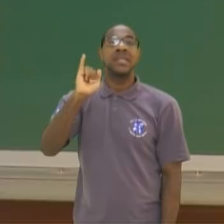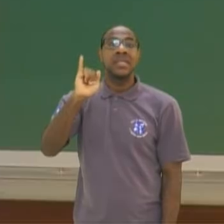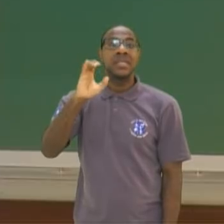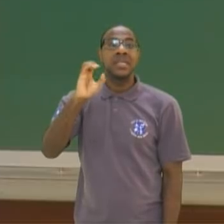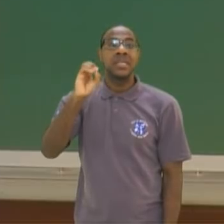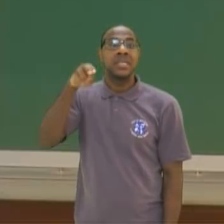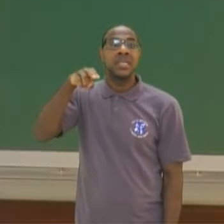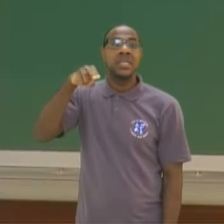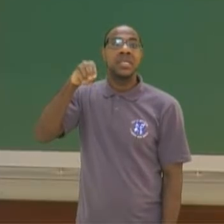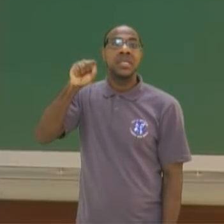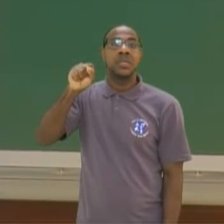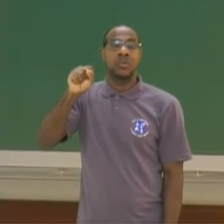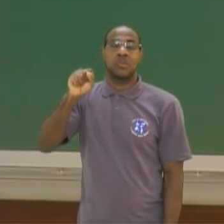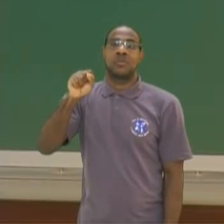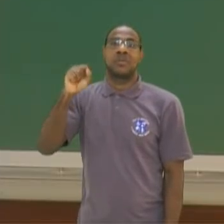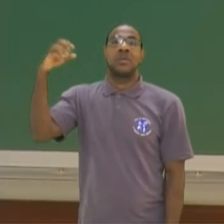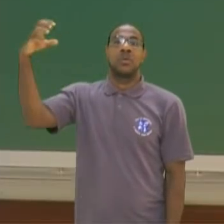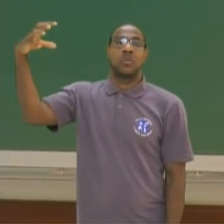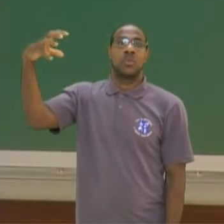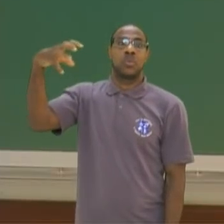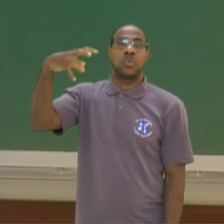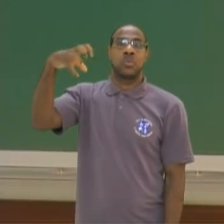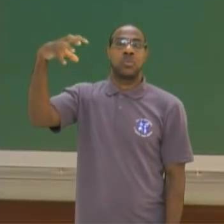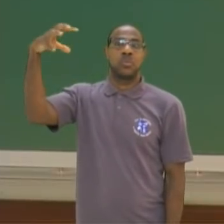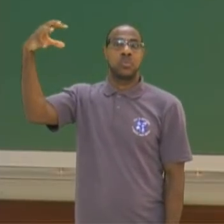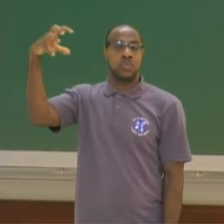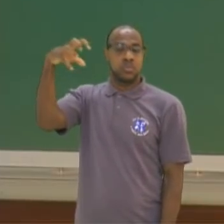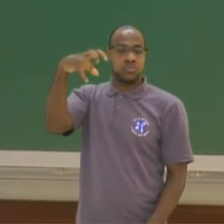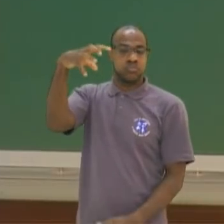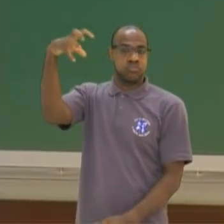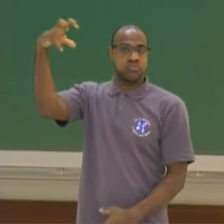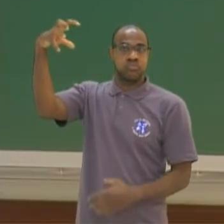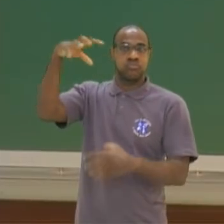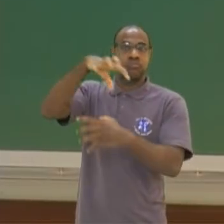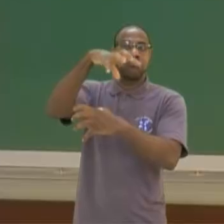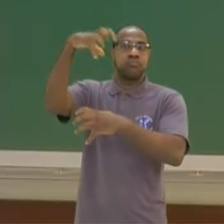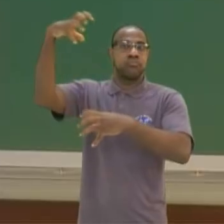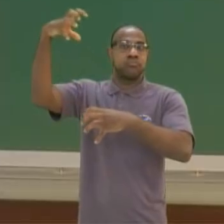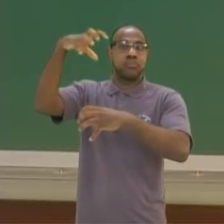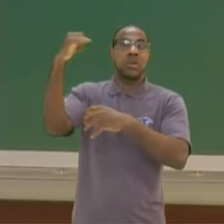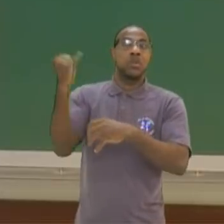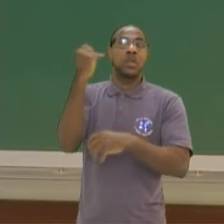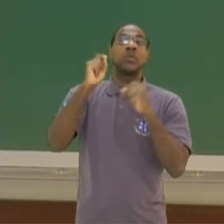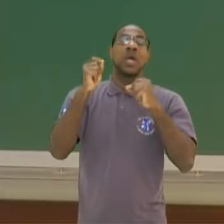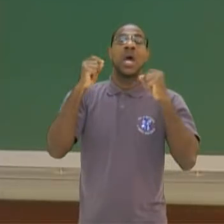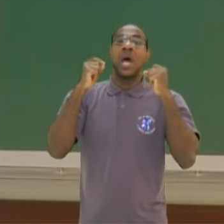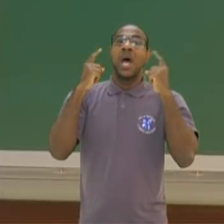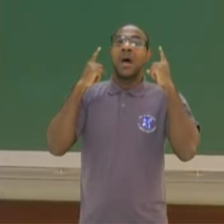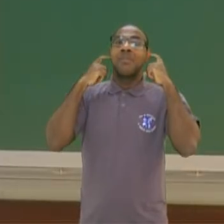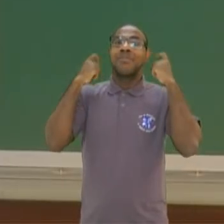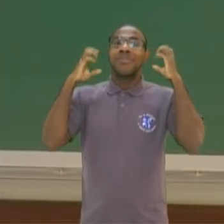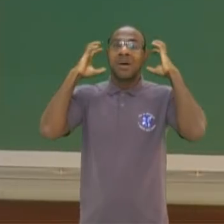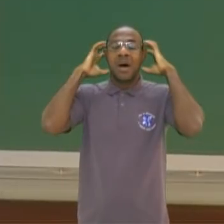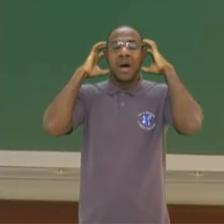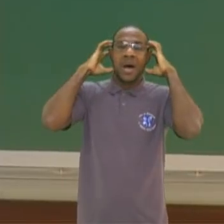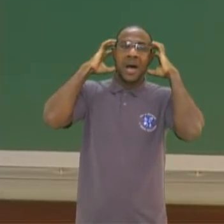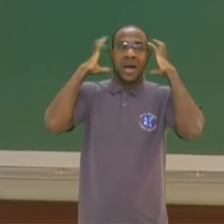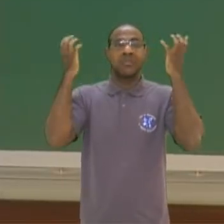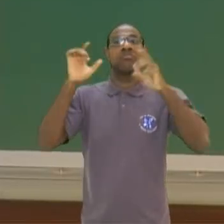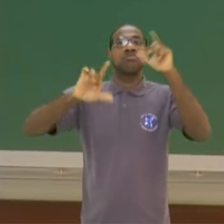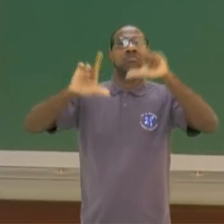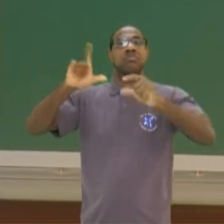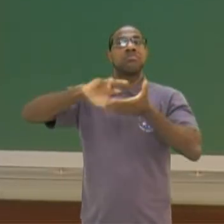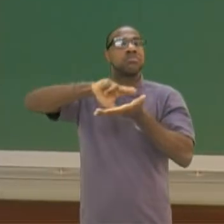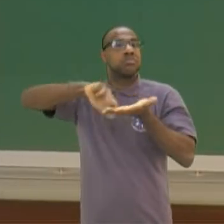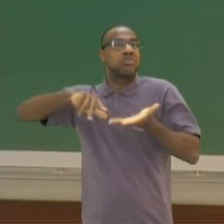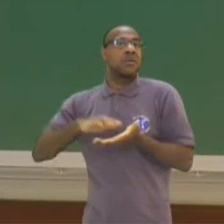esses íons são importantes para a transmissão de ondas de rádio. Se a gente perceber,